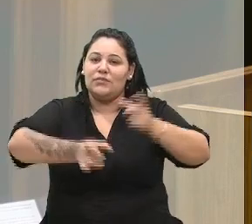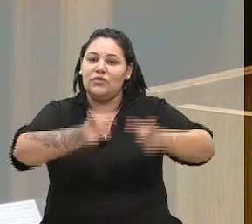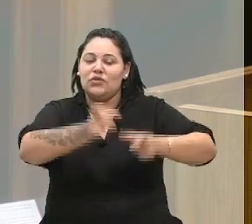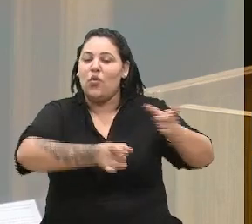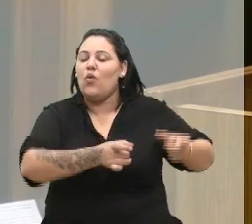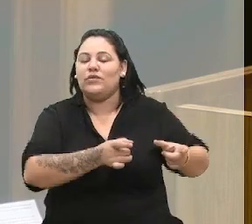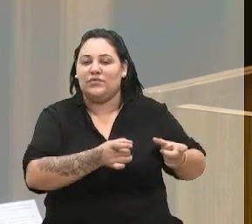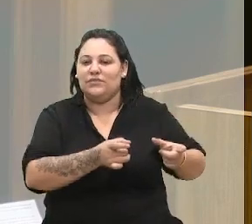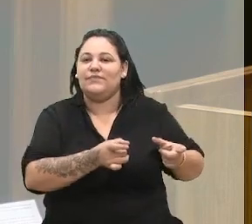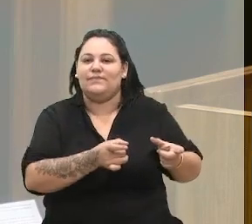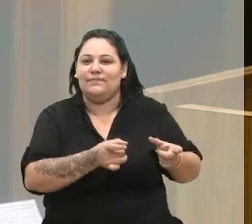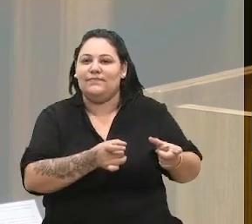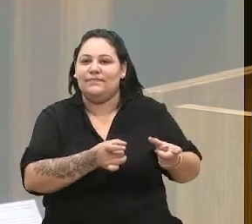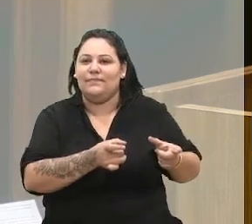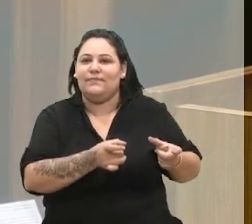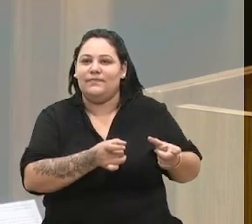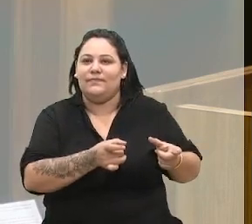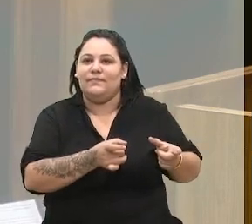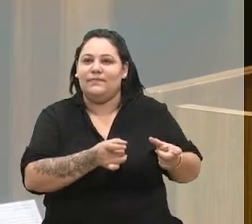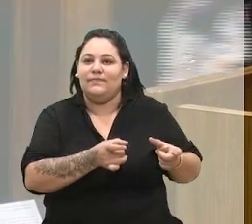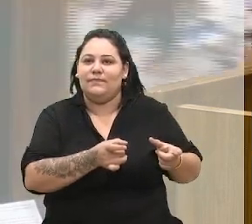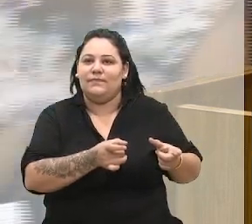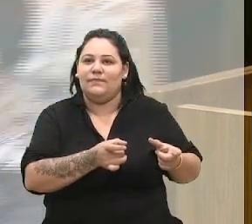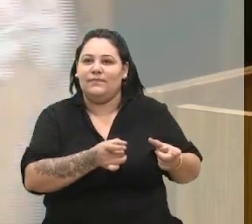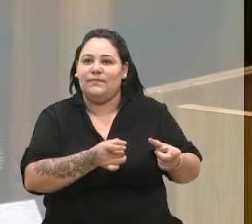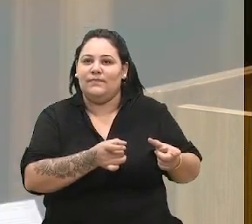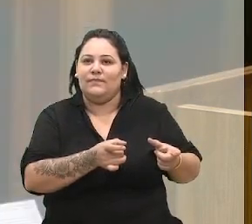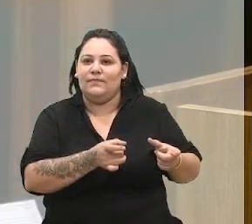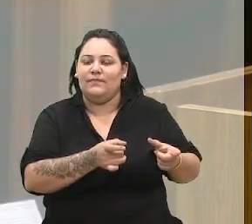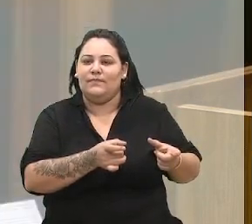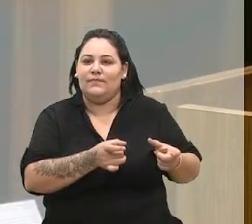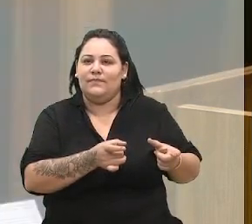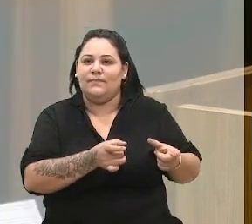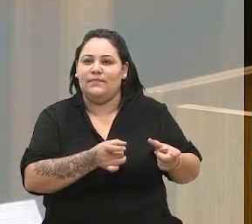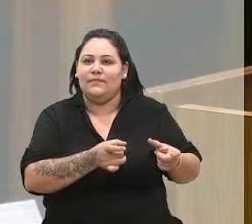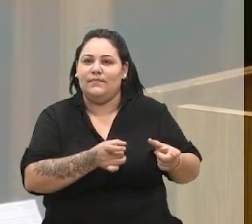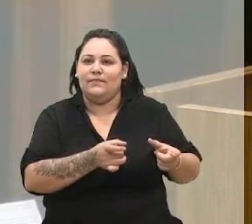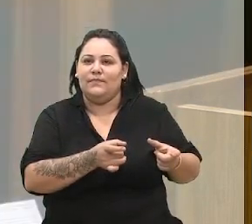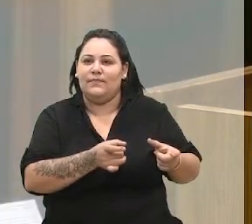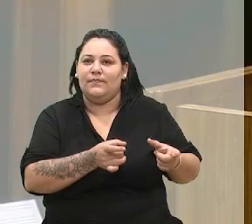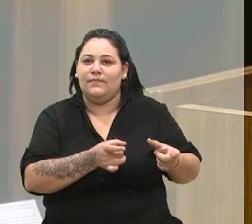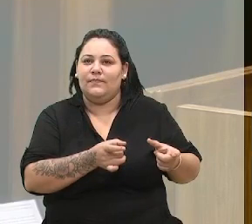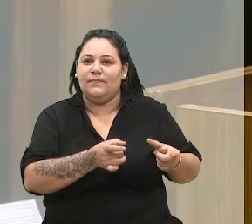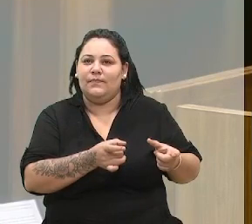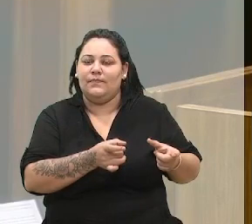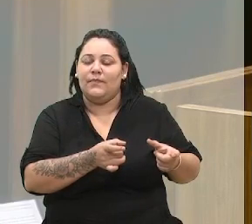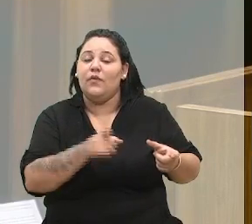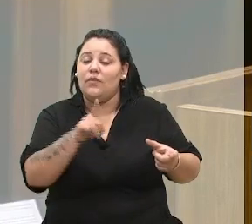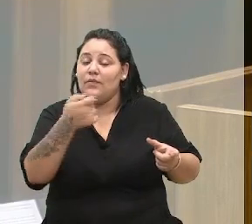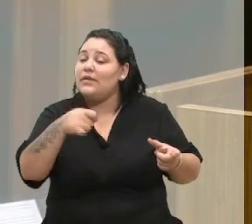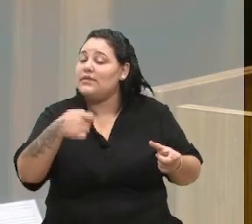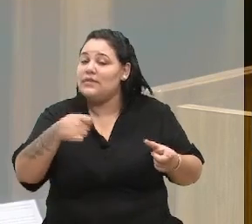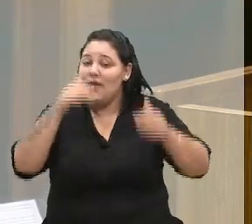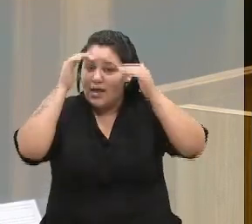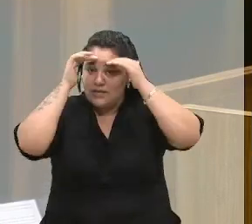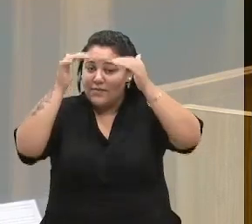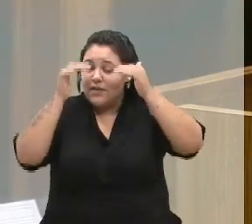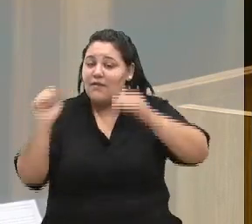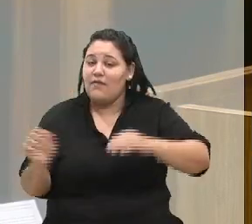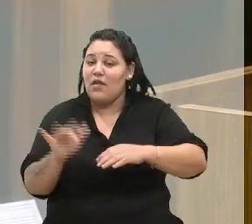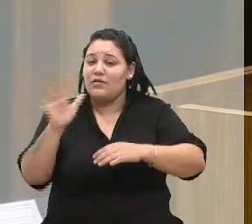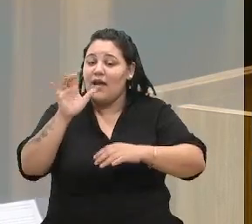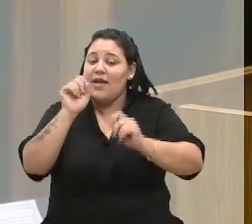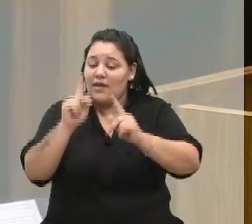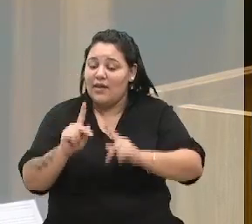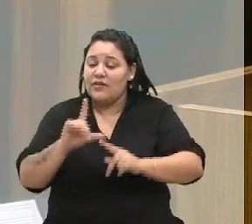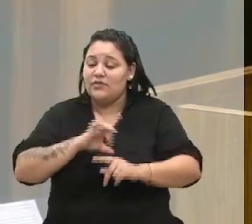Não te dá o direito de respeitar e valorizar aquele que te deu a oportunidade de vir aqui. Aquele